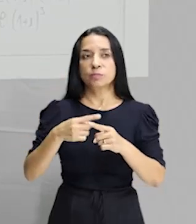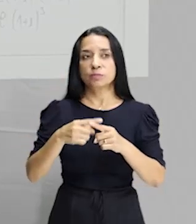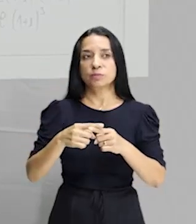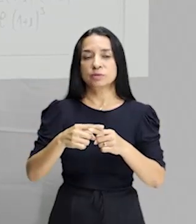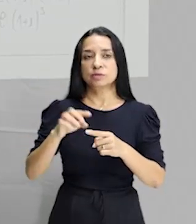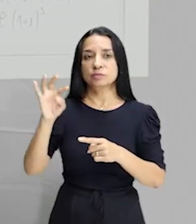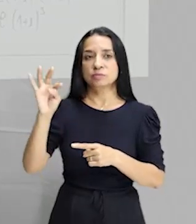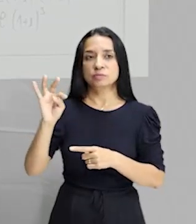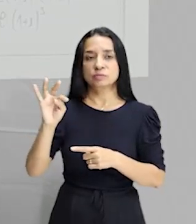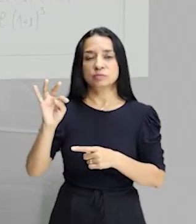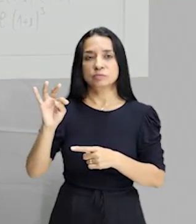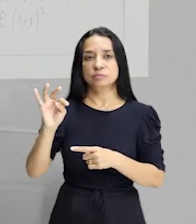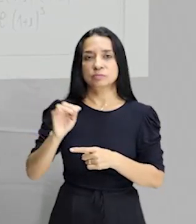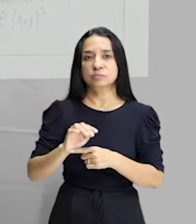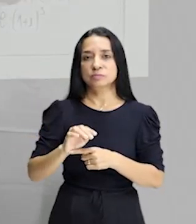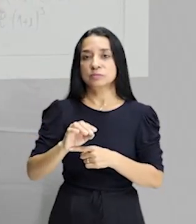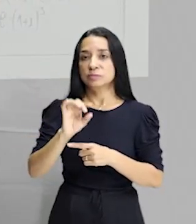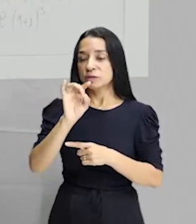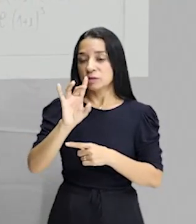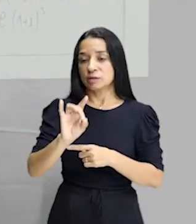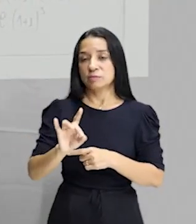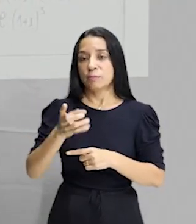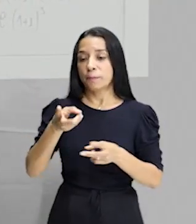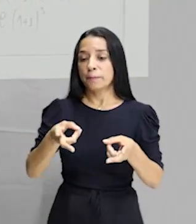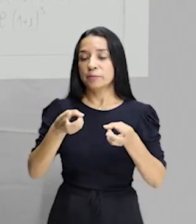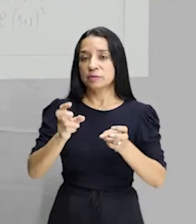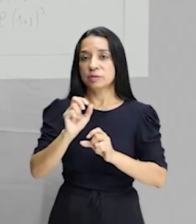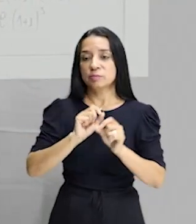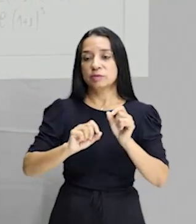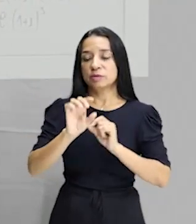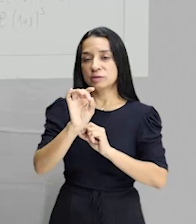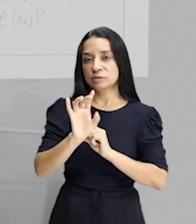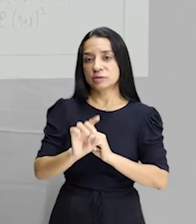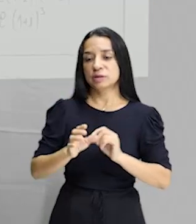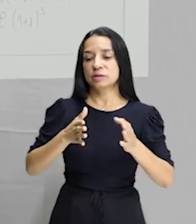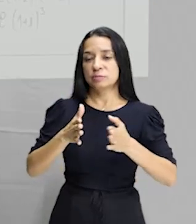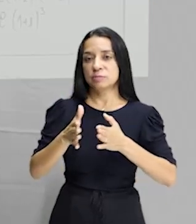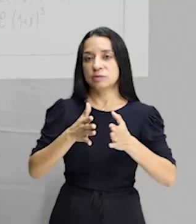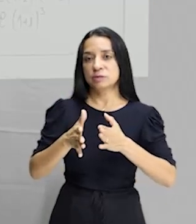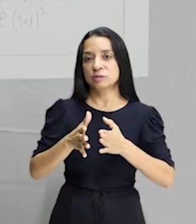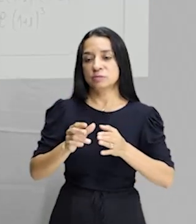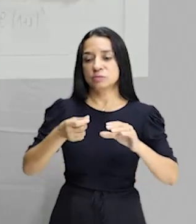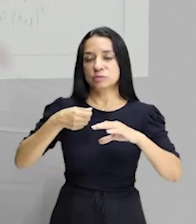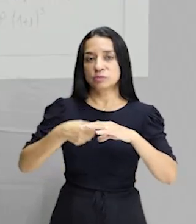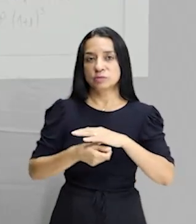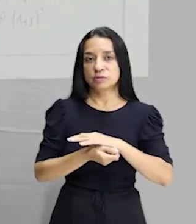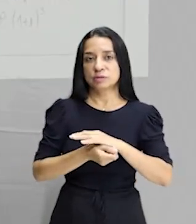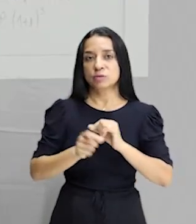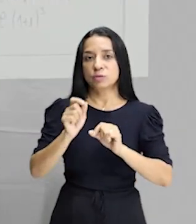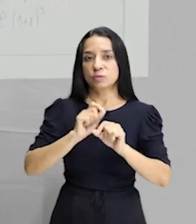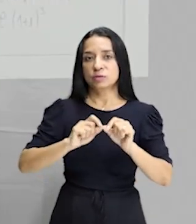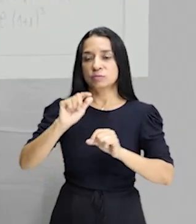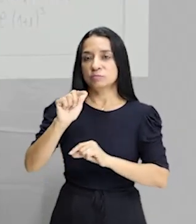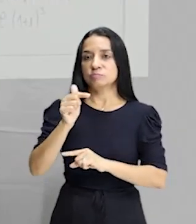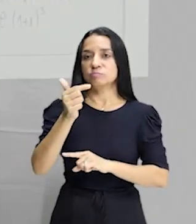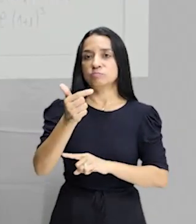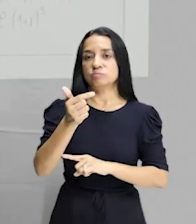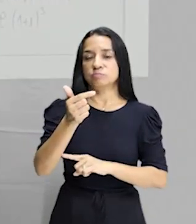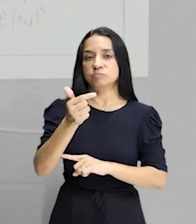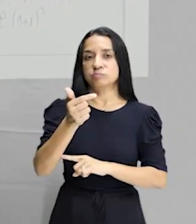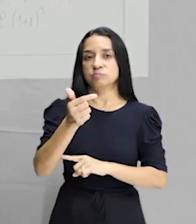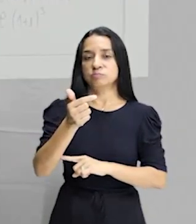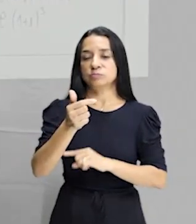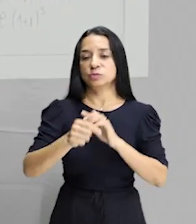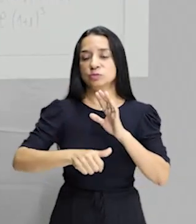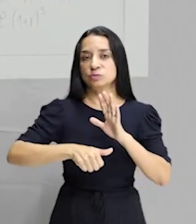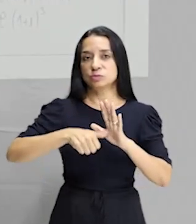período que percebeu que cada período por exemplo segundo período de aplicação o expoente aqui foi dois no primeiro